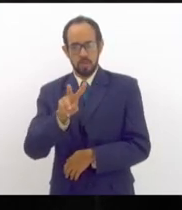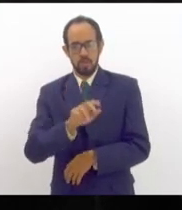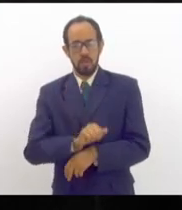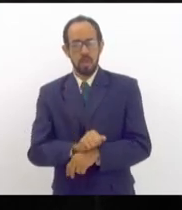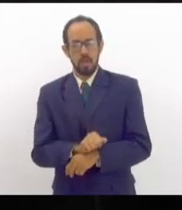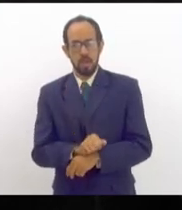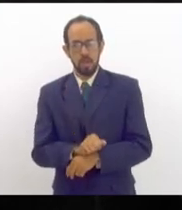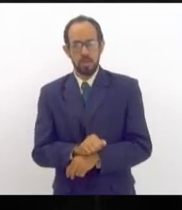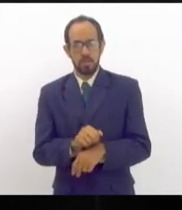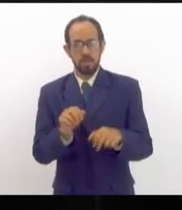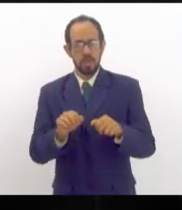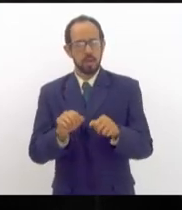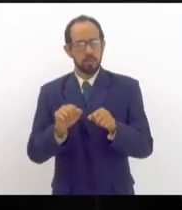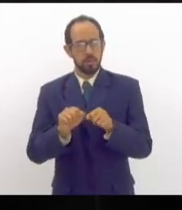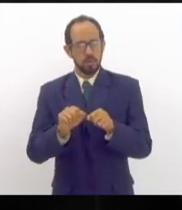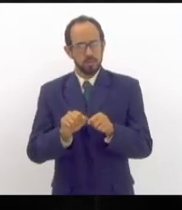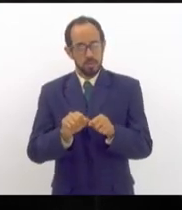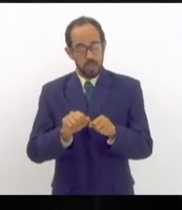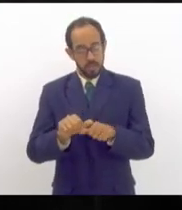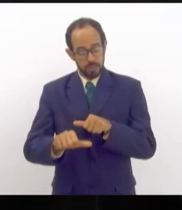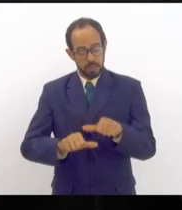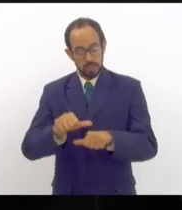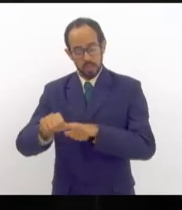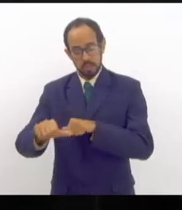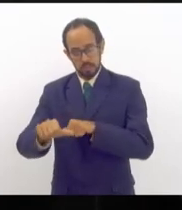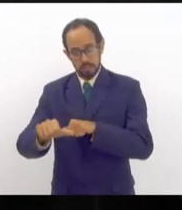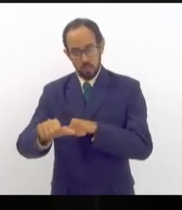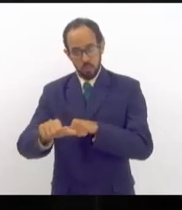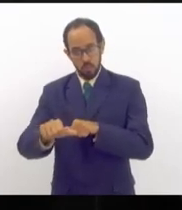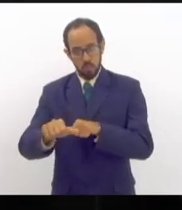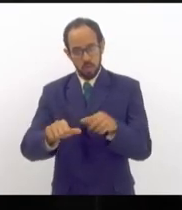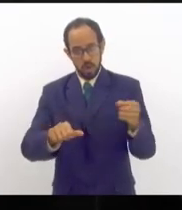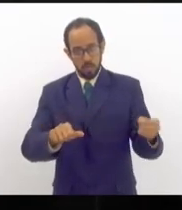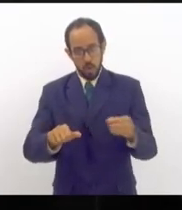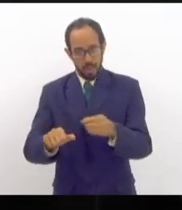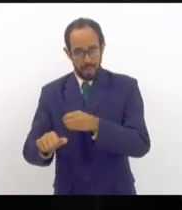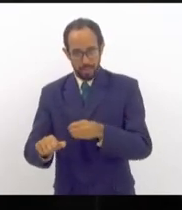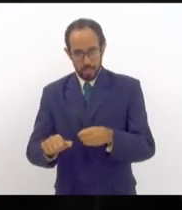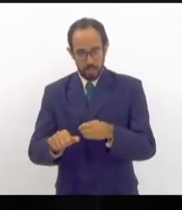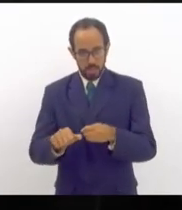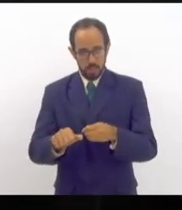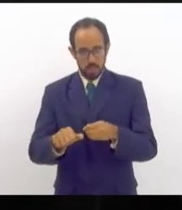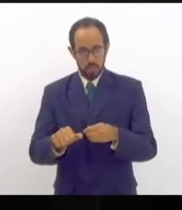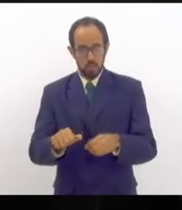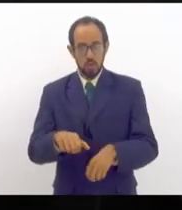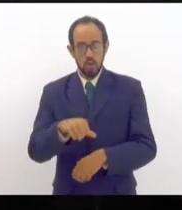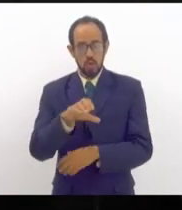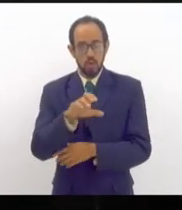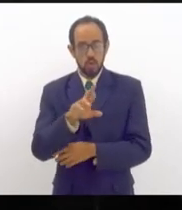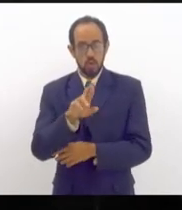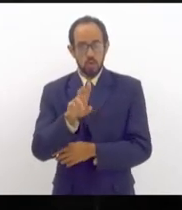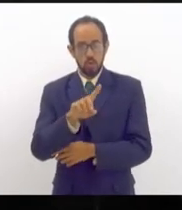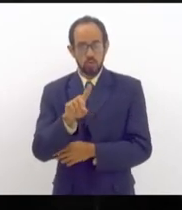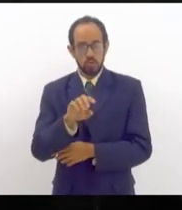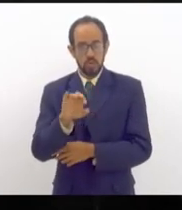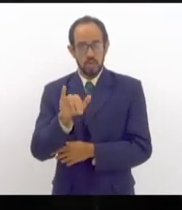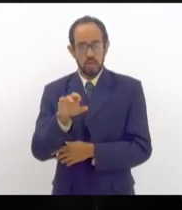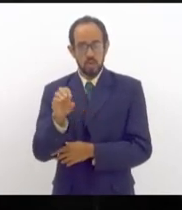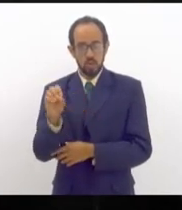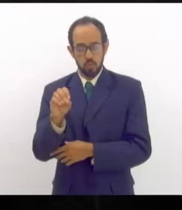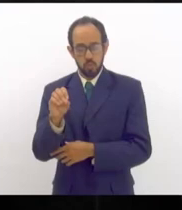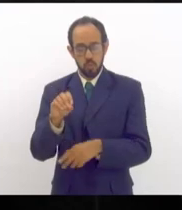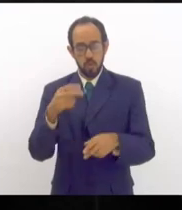que era para fazer era transição do Cruzeiro para o Real